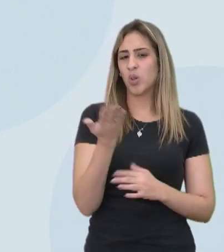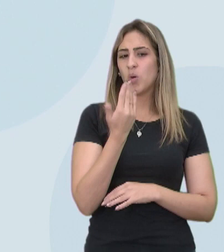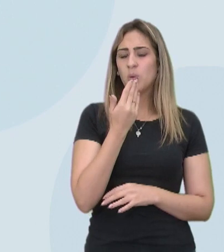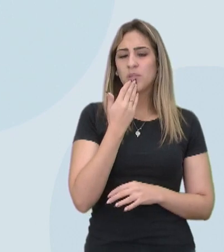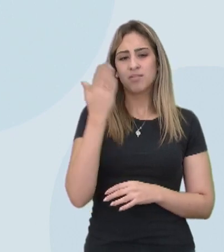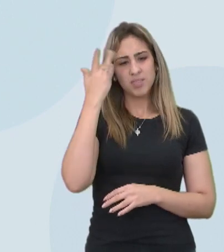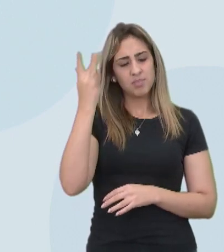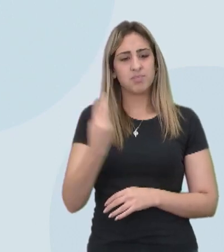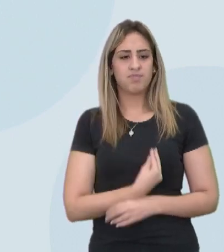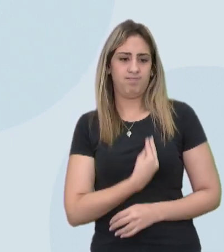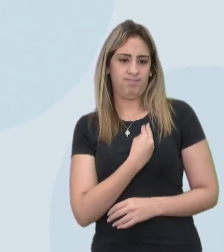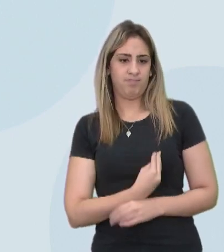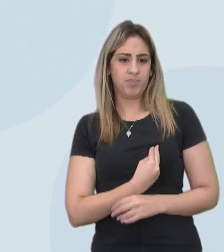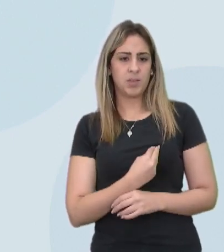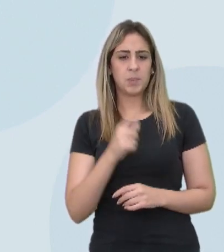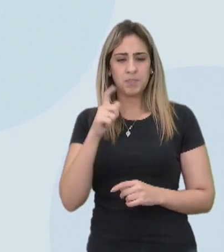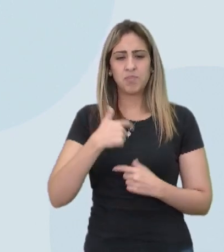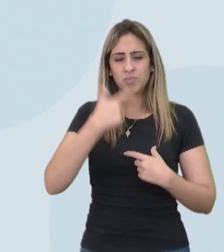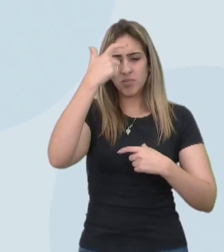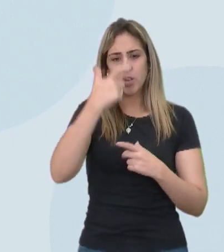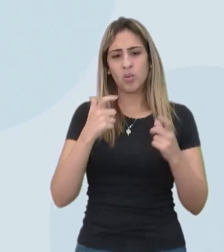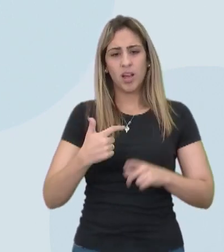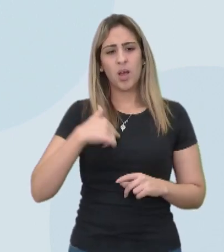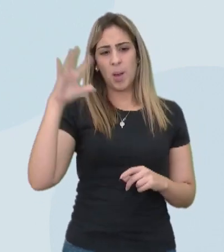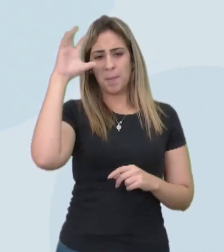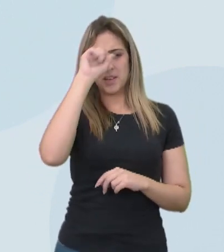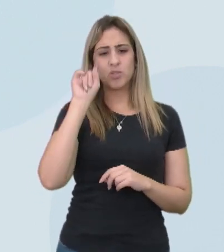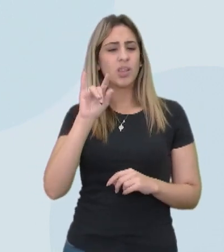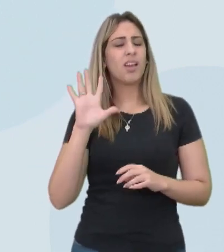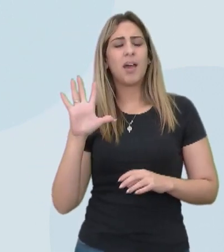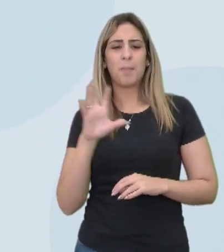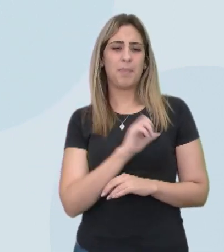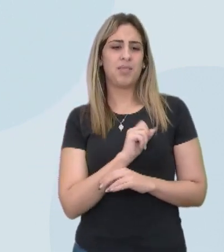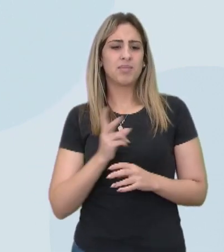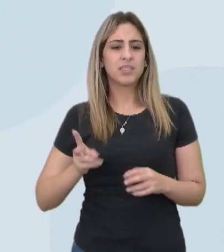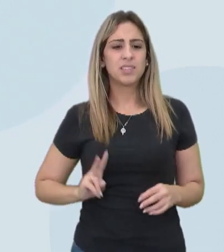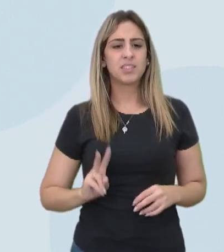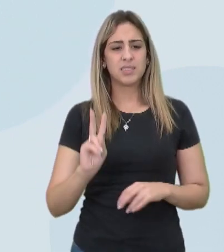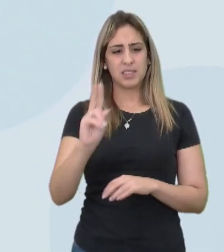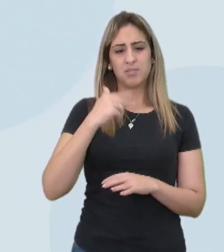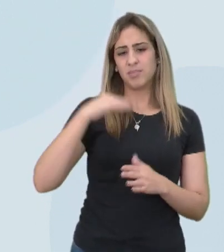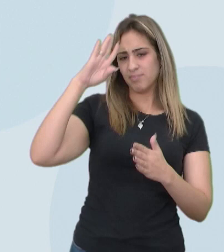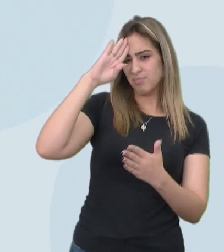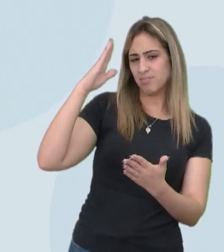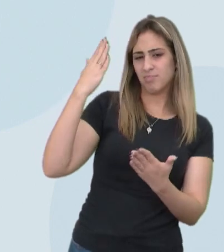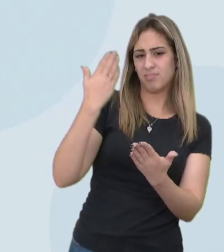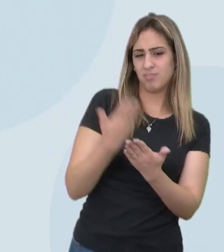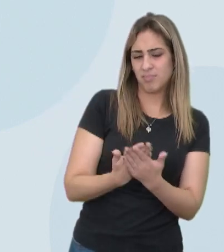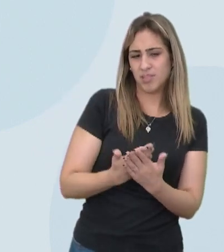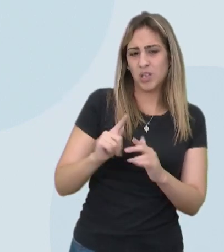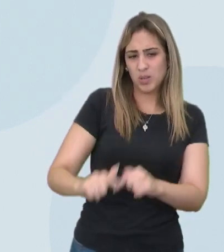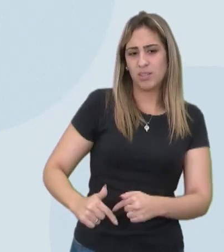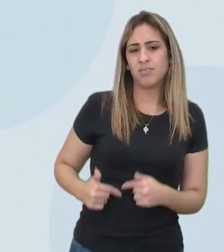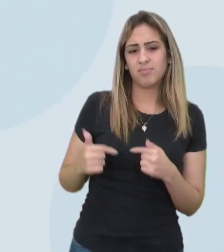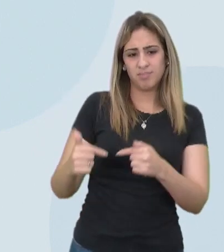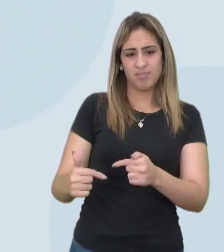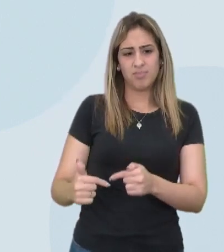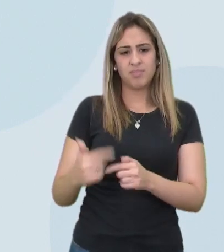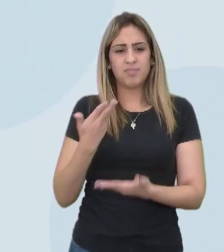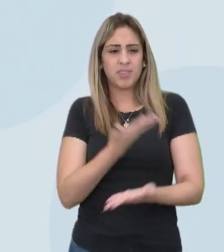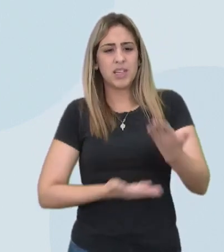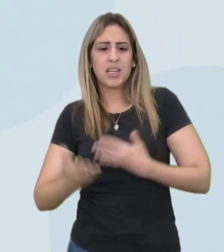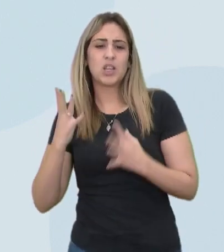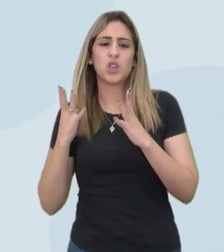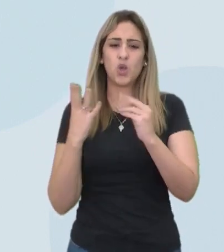sabe subverter. Foi no meu lar que eu aprendi o que é amar. E sempre pelo que amo, pelo que acredito, lutar.